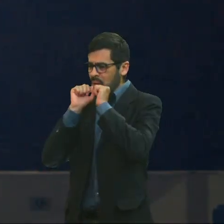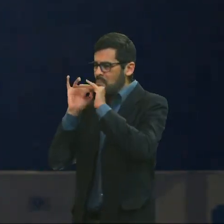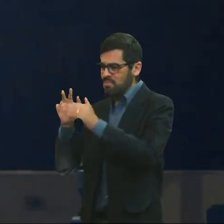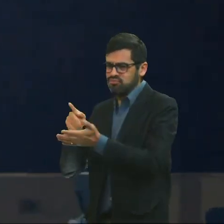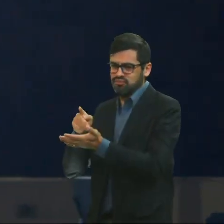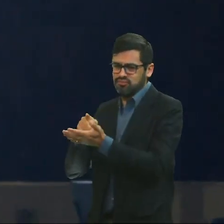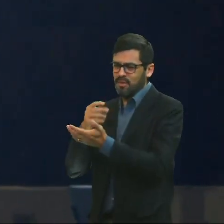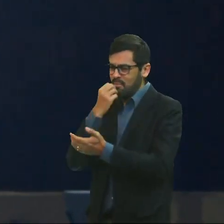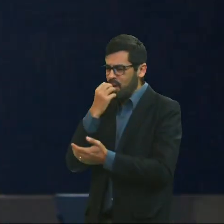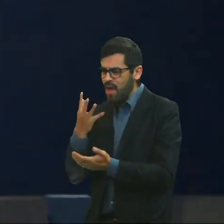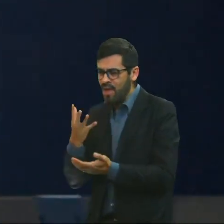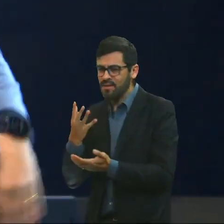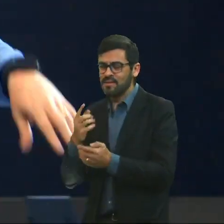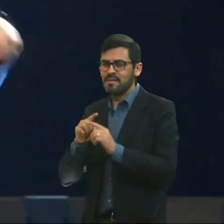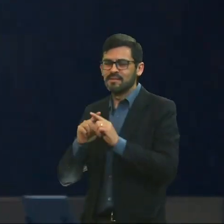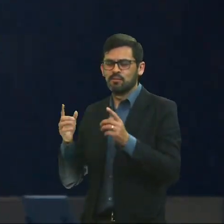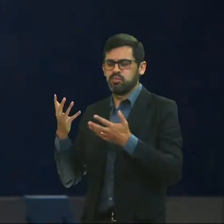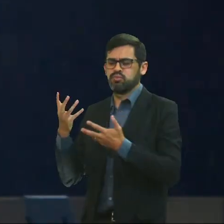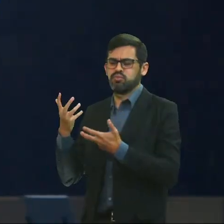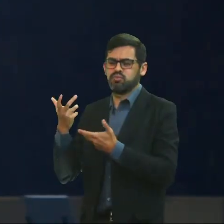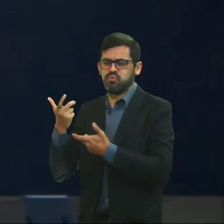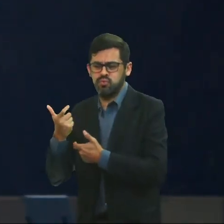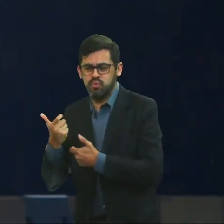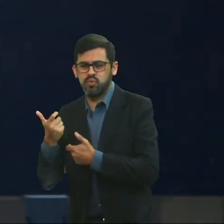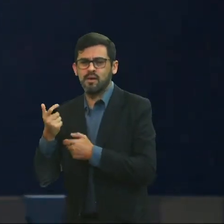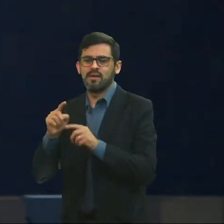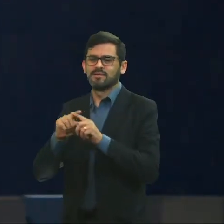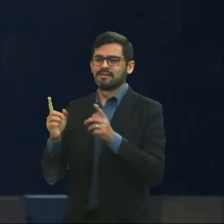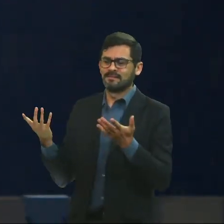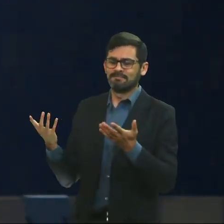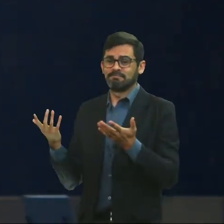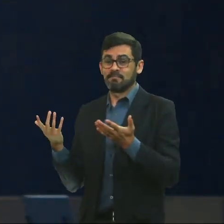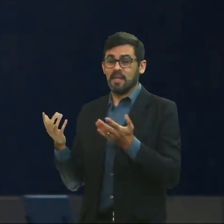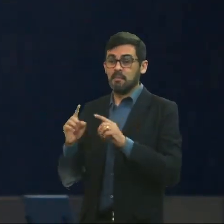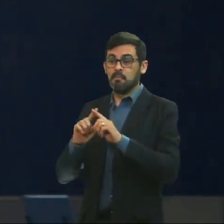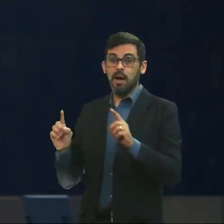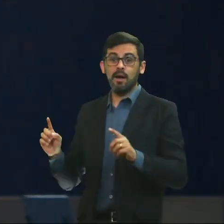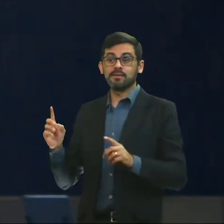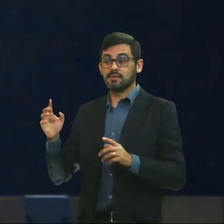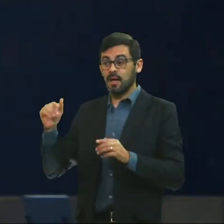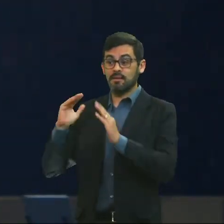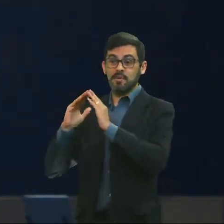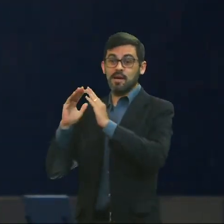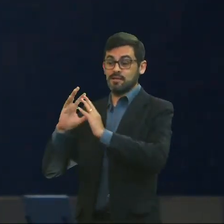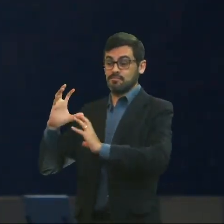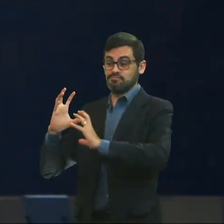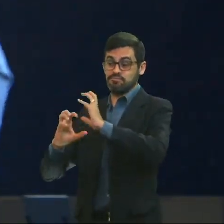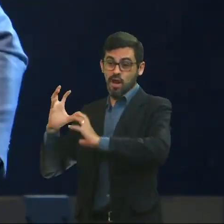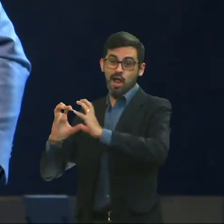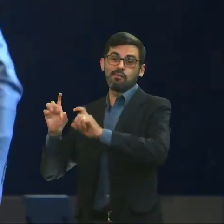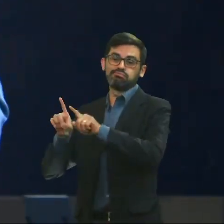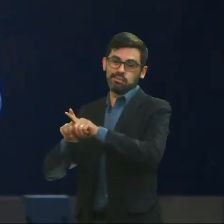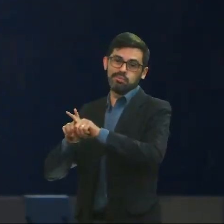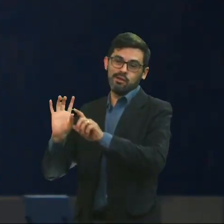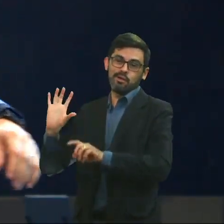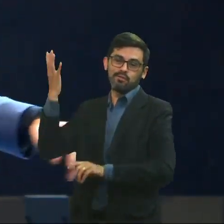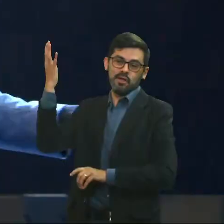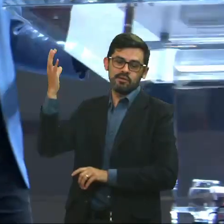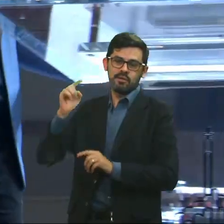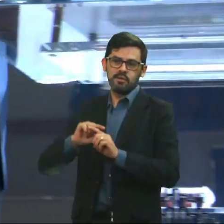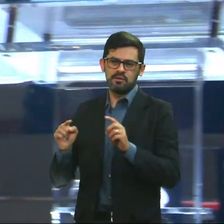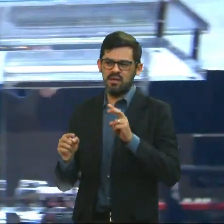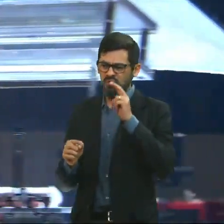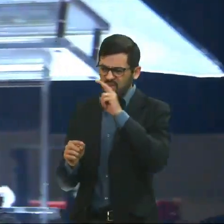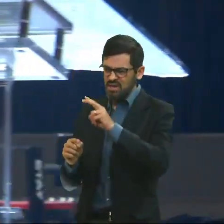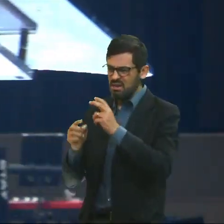né? Penny é maravilhoso, a Nina é uma artista, mas na minha casa as crianças brigam também. E eu estava ouvindo